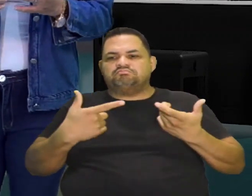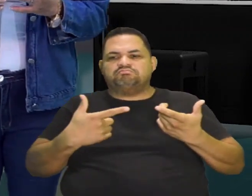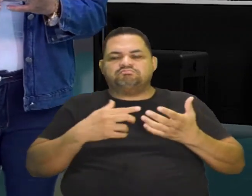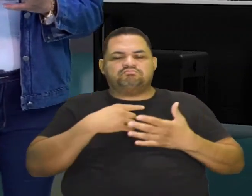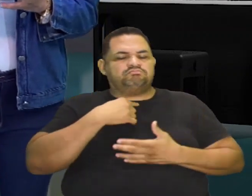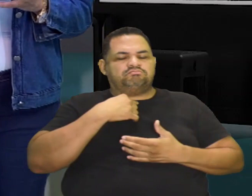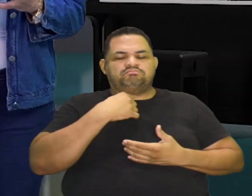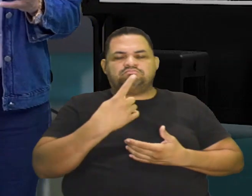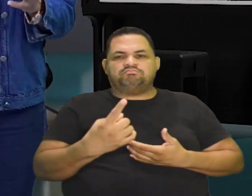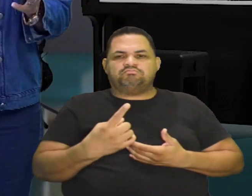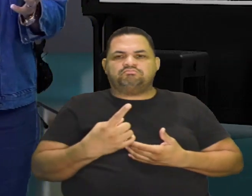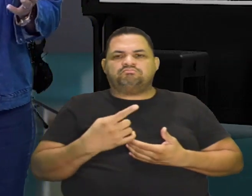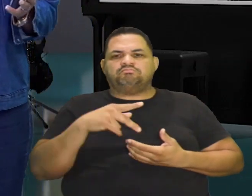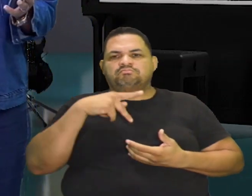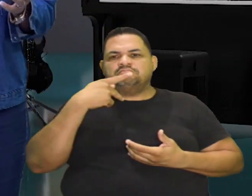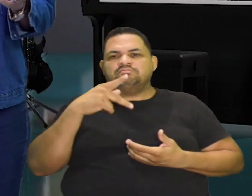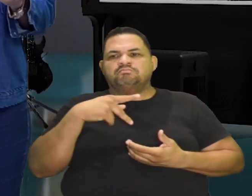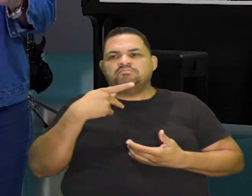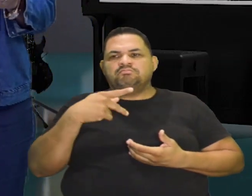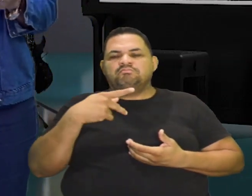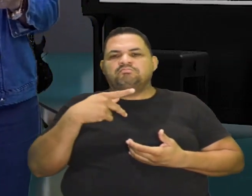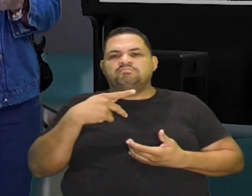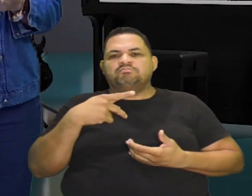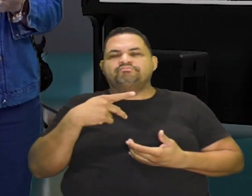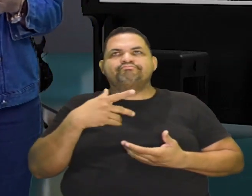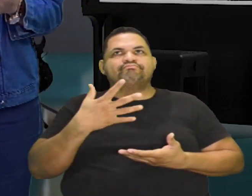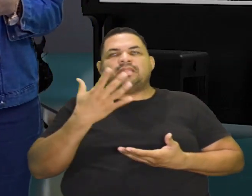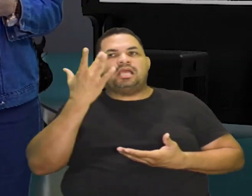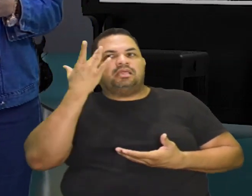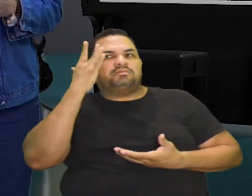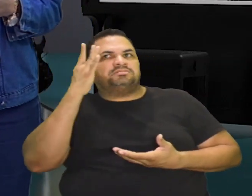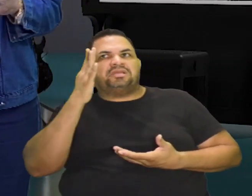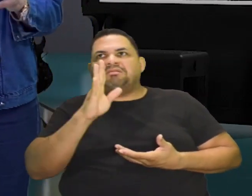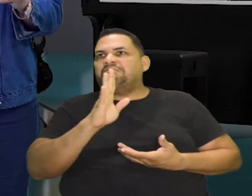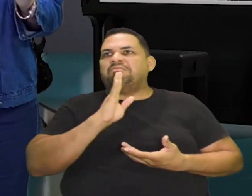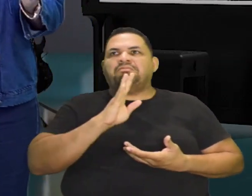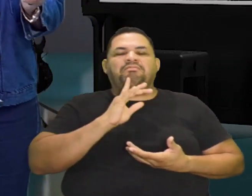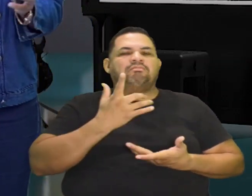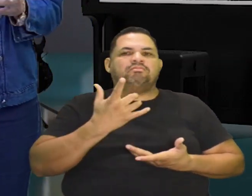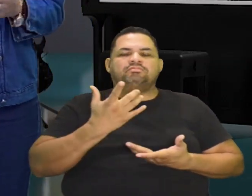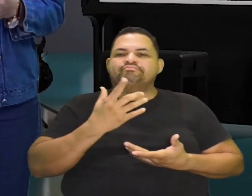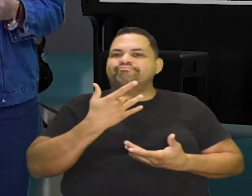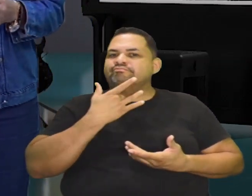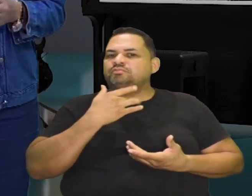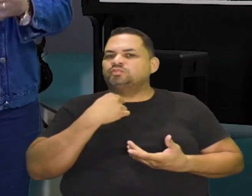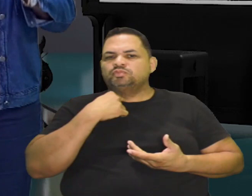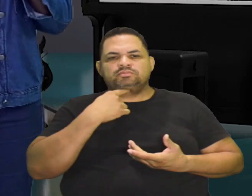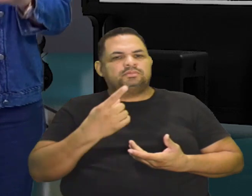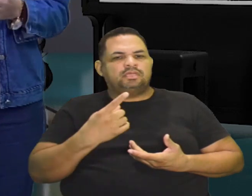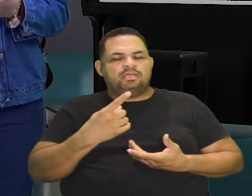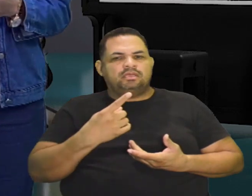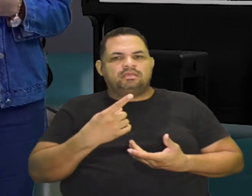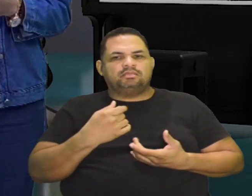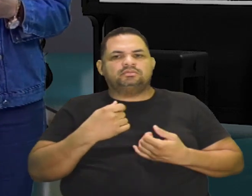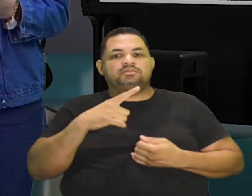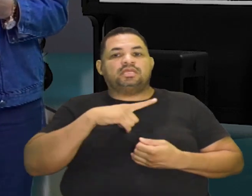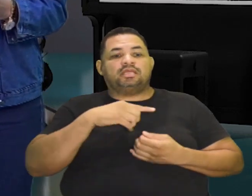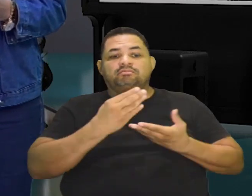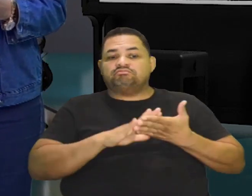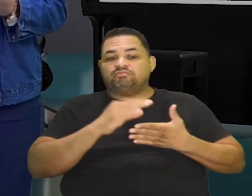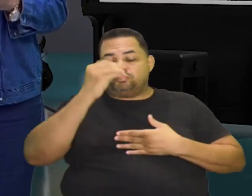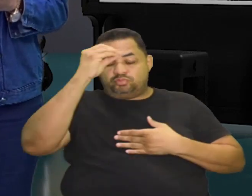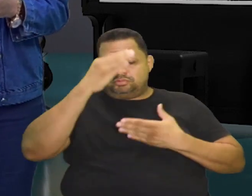mais falarmos de que não tem conhecimento, nós não temos acesso ao conhecimento. O conhecimento está